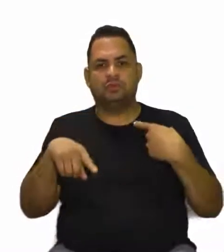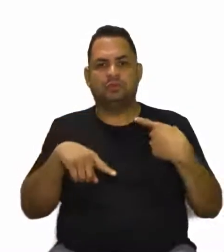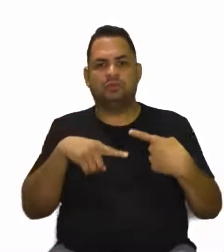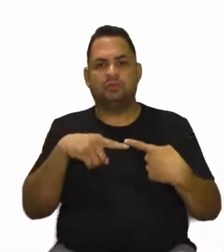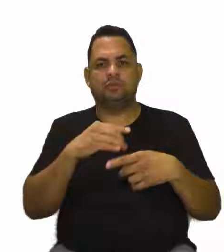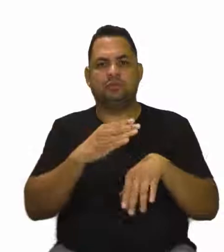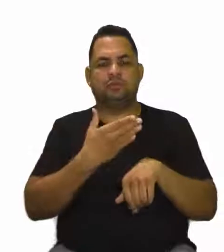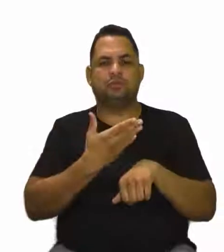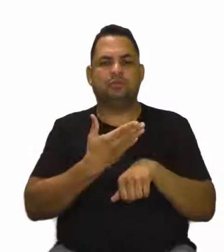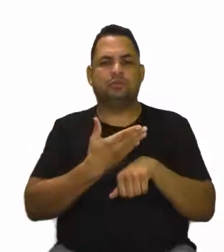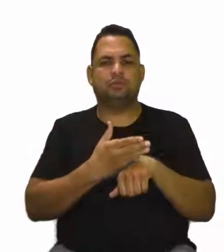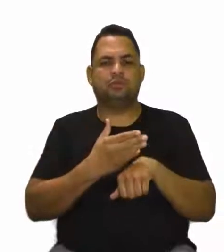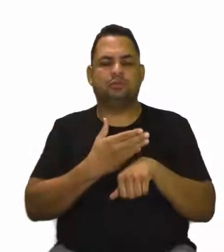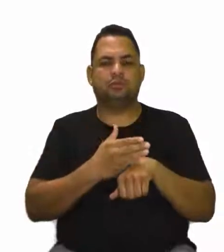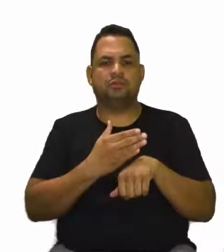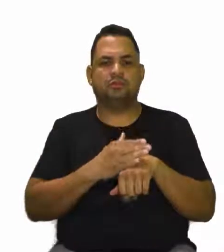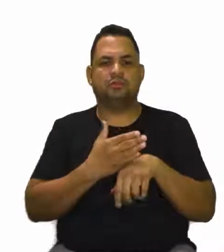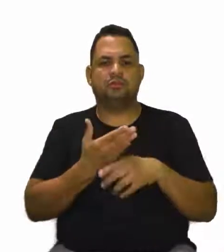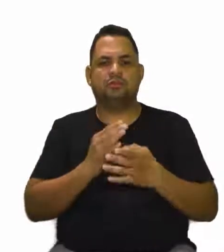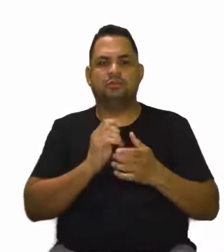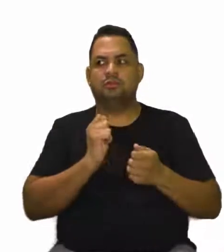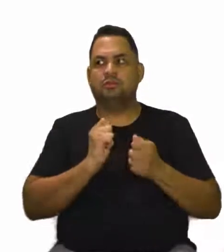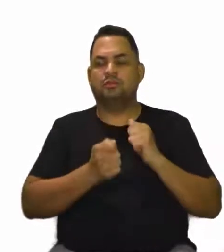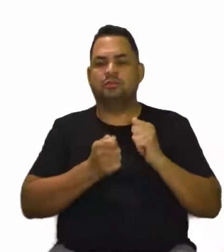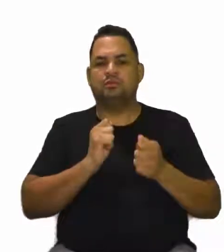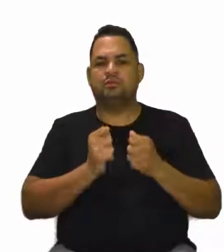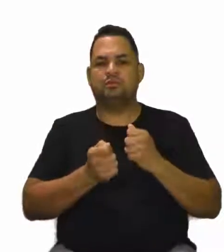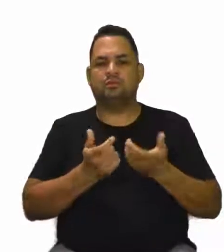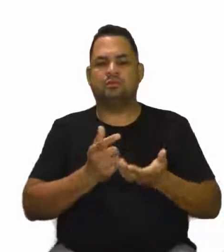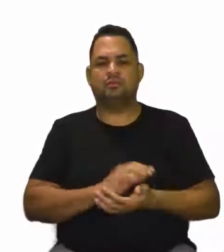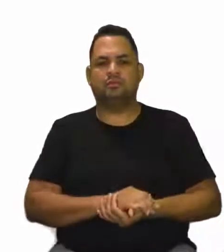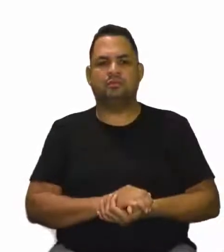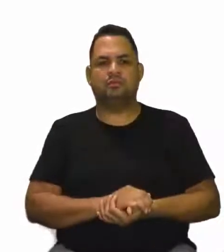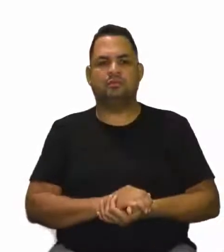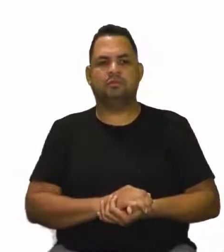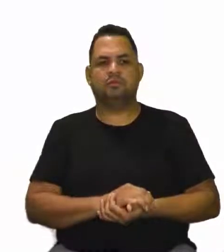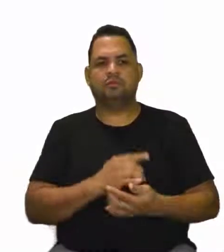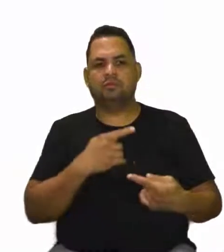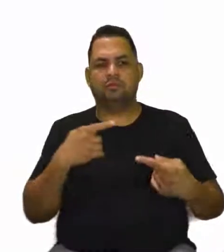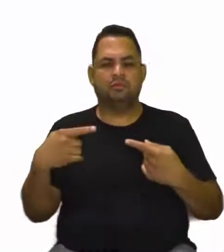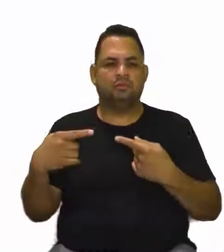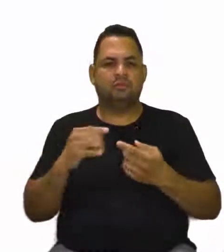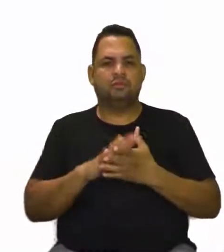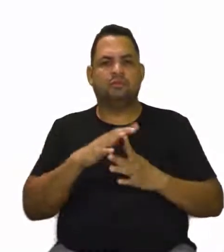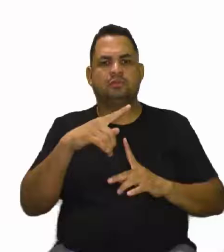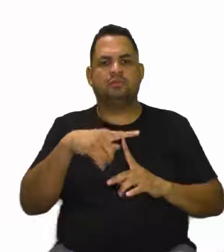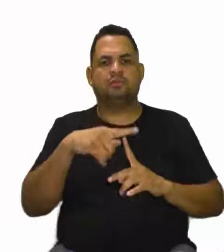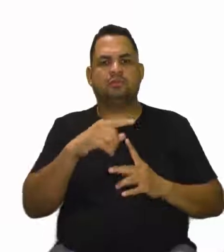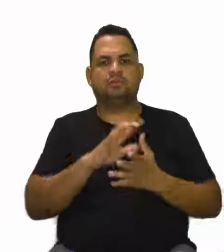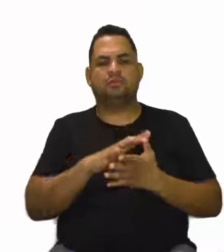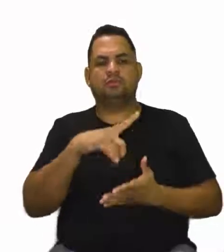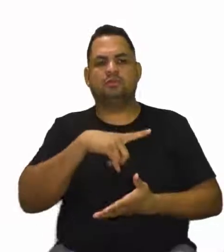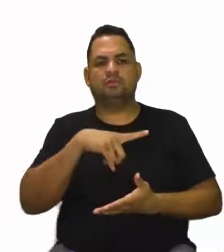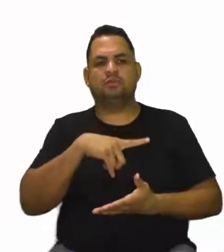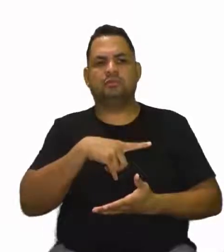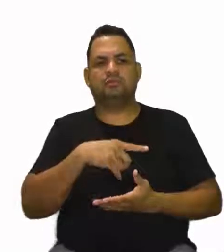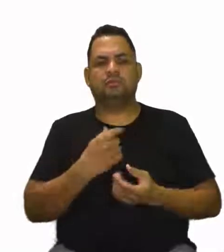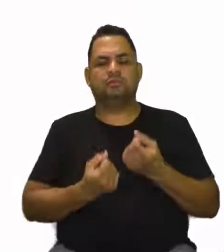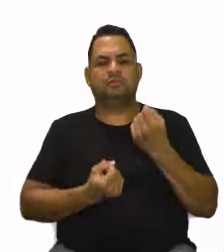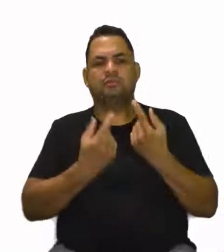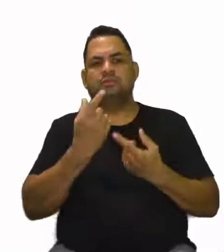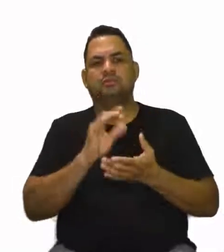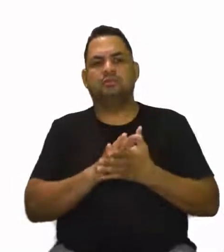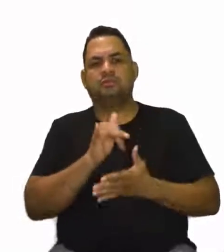e finalidades do exercício funcional. Relacionado aos tipos, nós temos aí